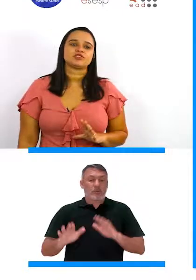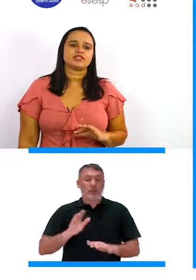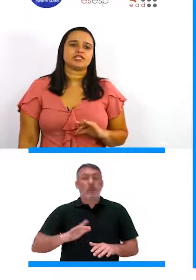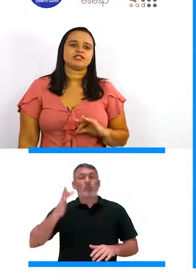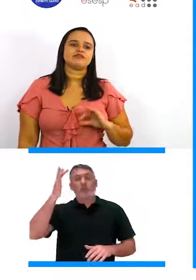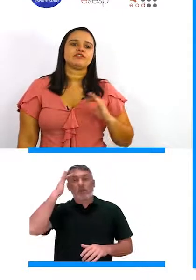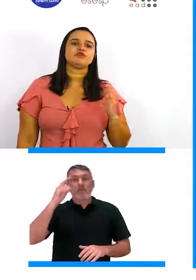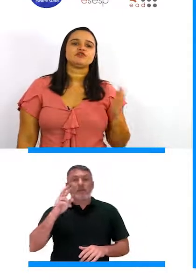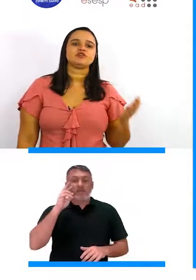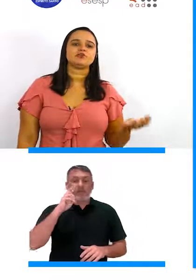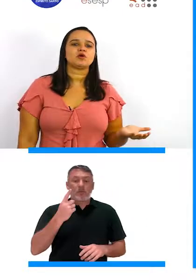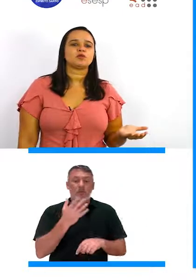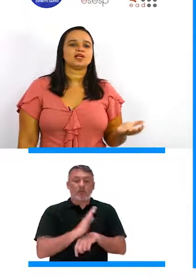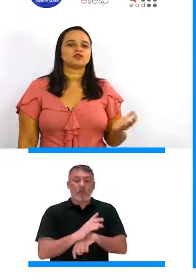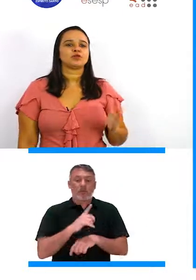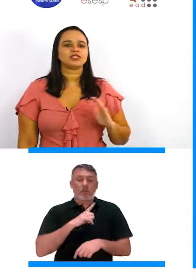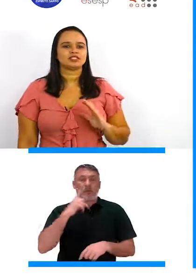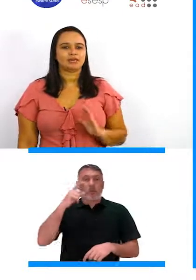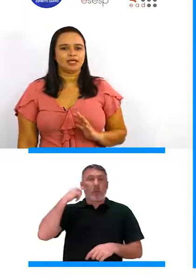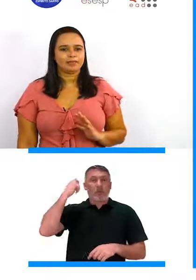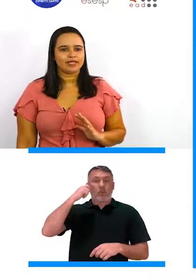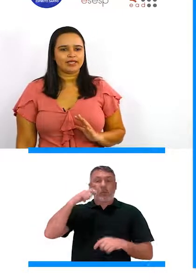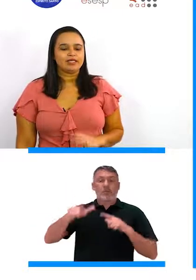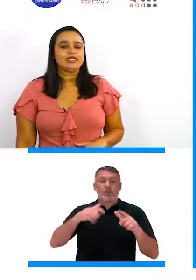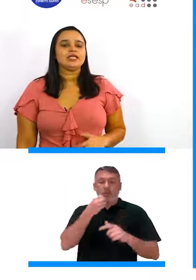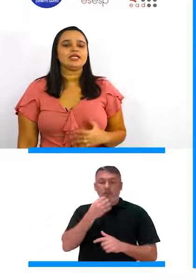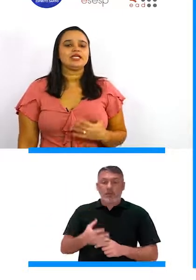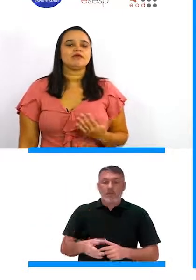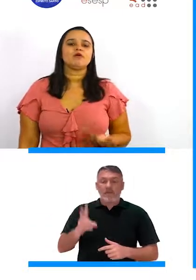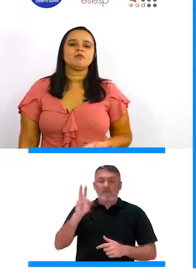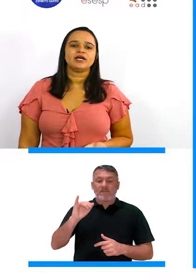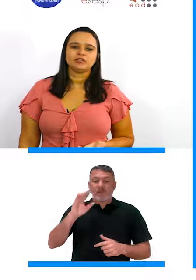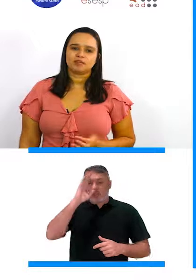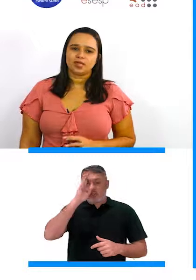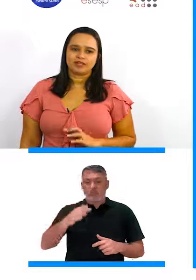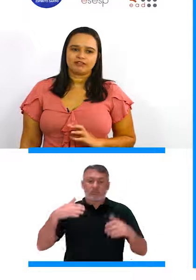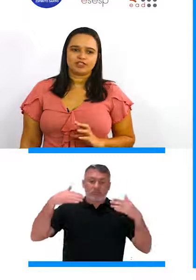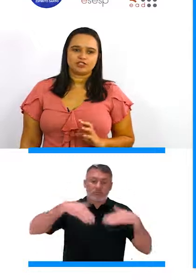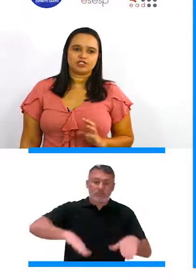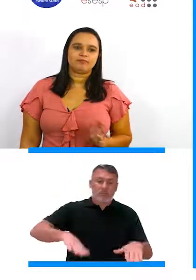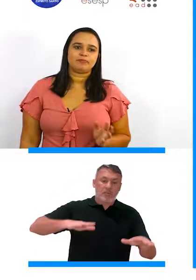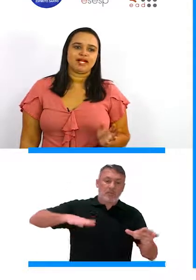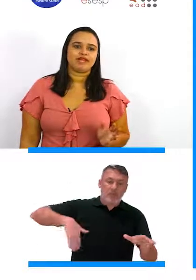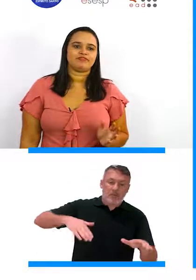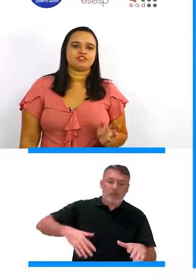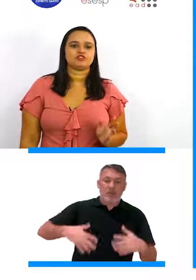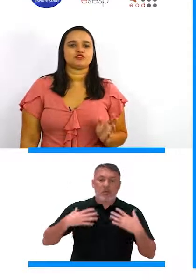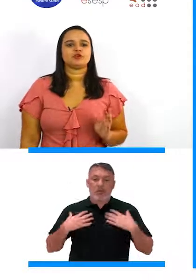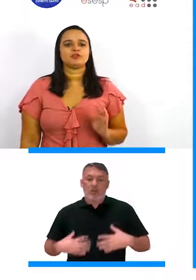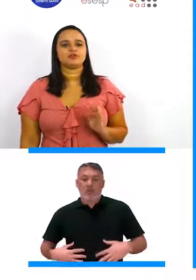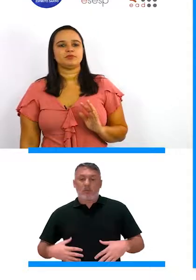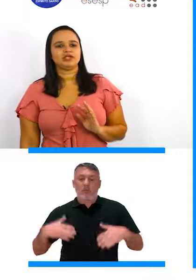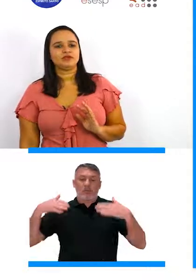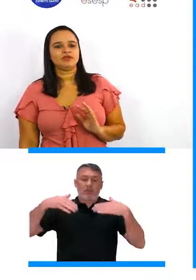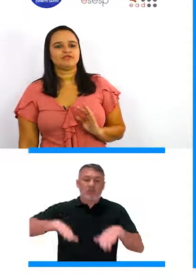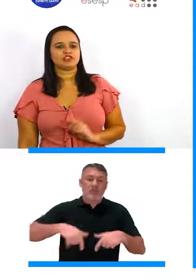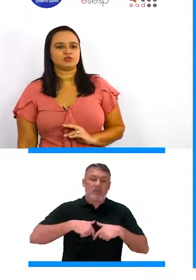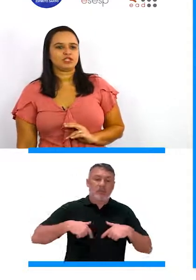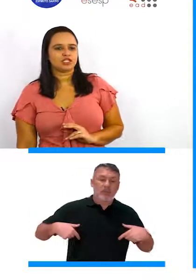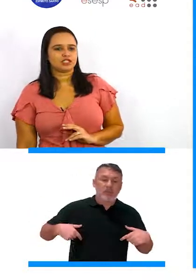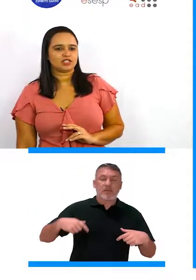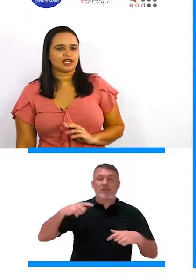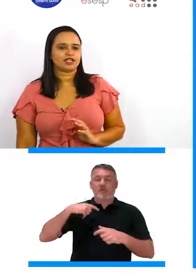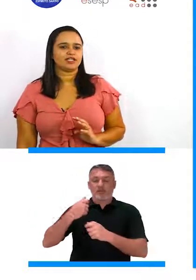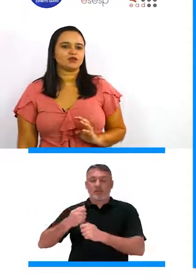saberão dizer que viram um filme com um ator que trabalha bem e irão ao banho de mar em vez de ir à praia, vestido de roupa de banho em vez